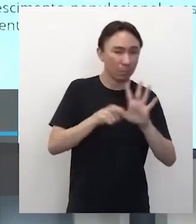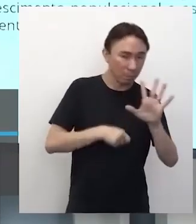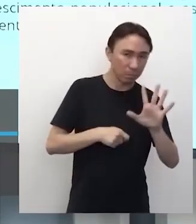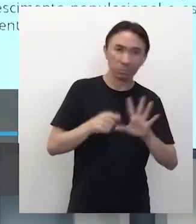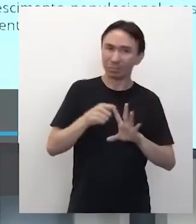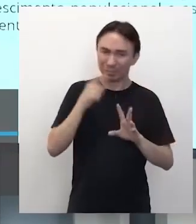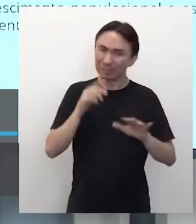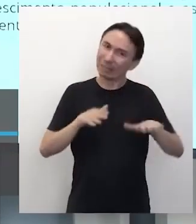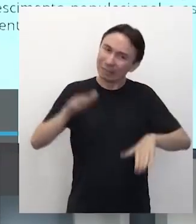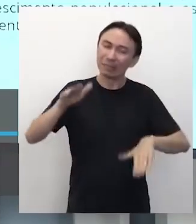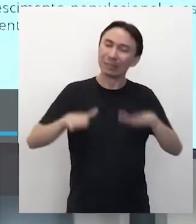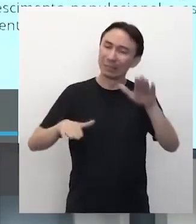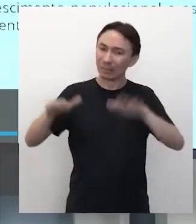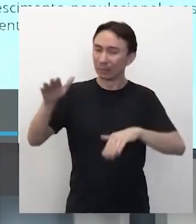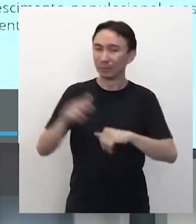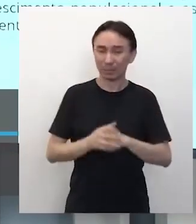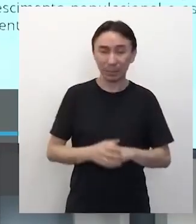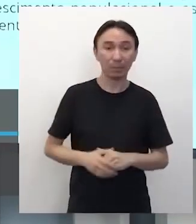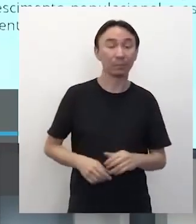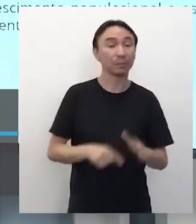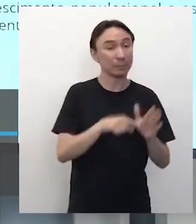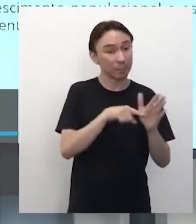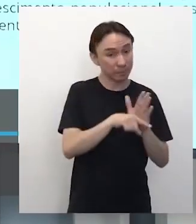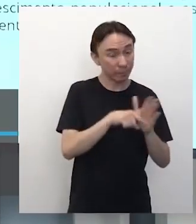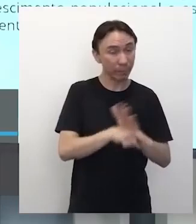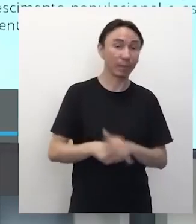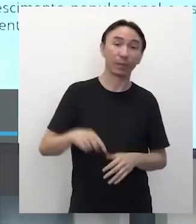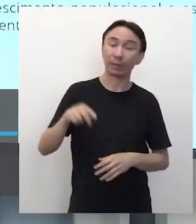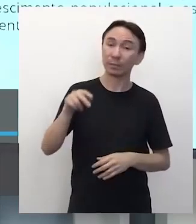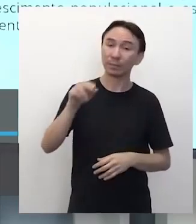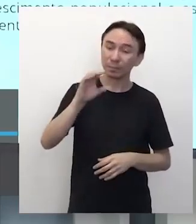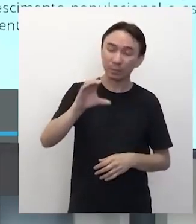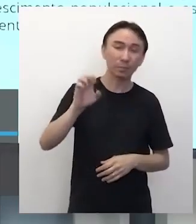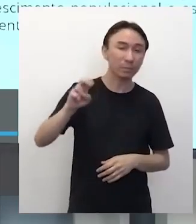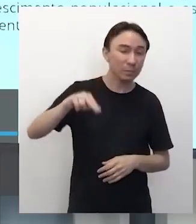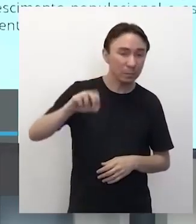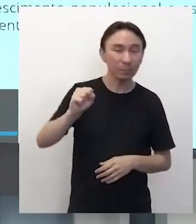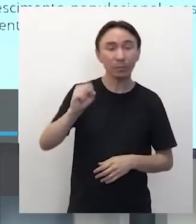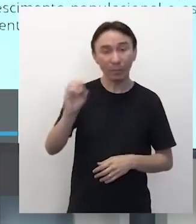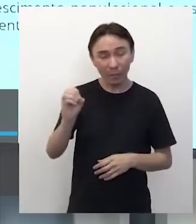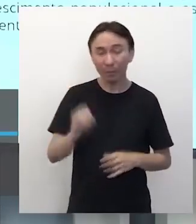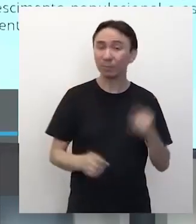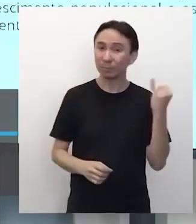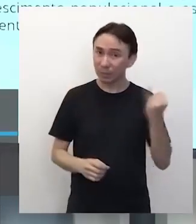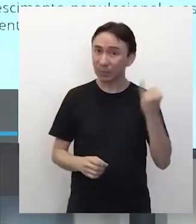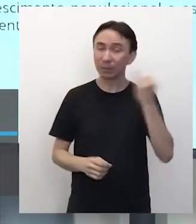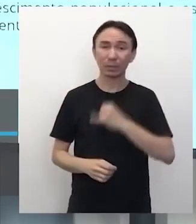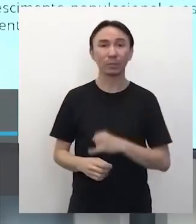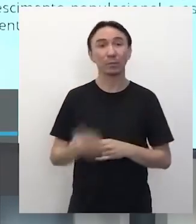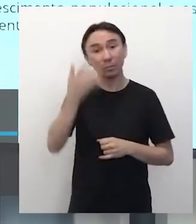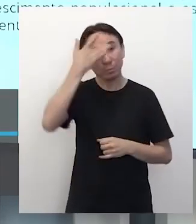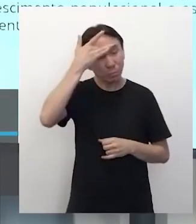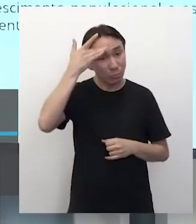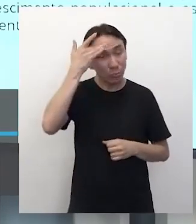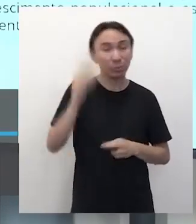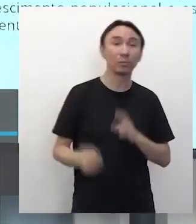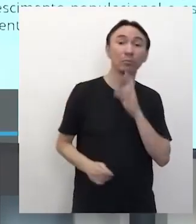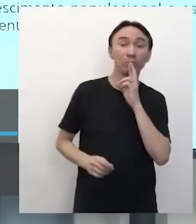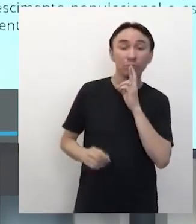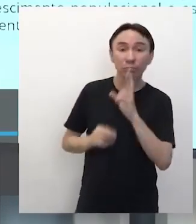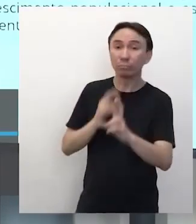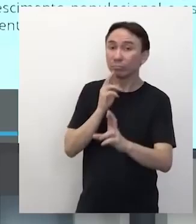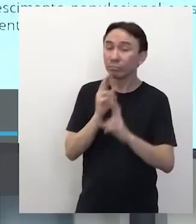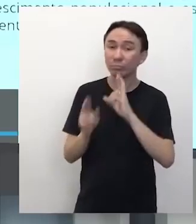Então é importante o censo demográfico, é importante que as pessoas respondam, porque cada vez mais vai aprimorando essas questões